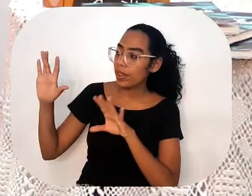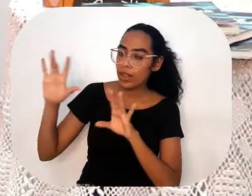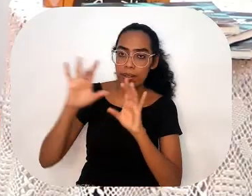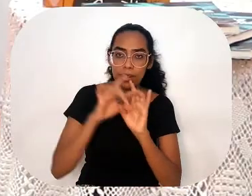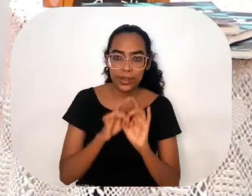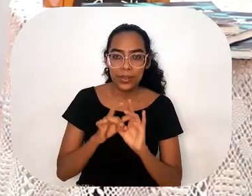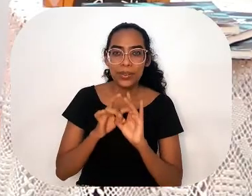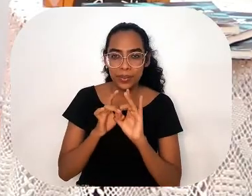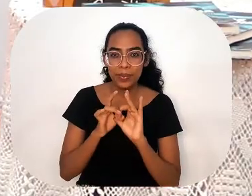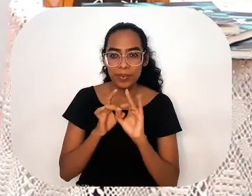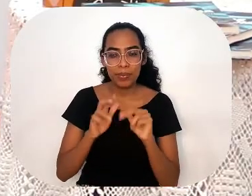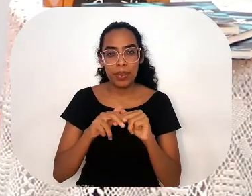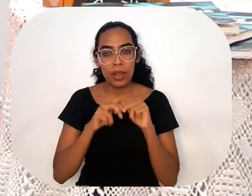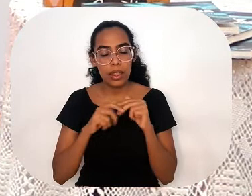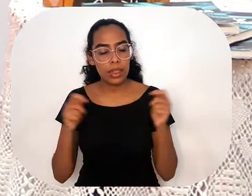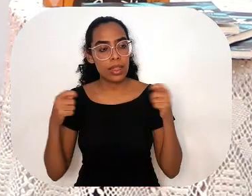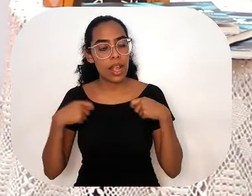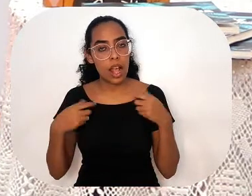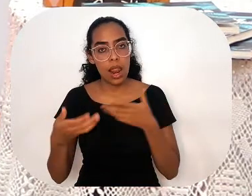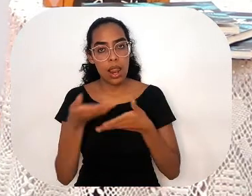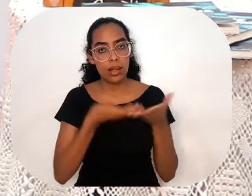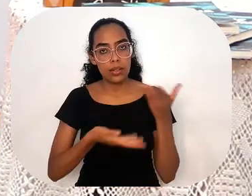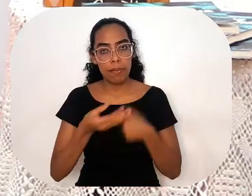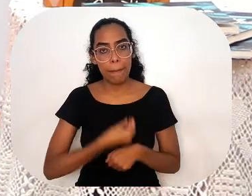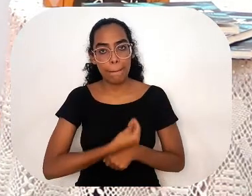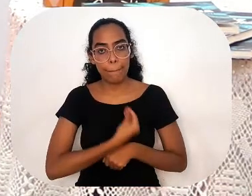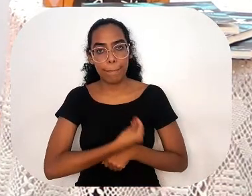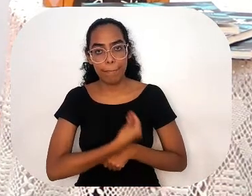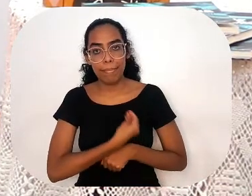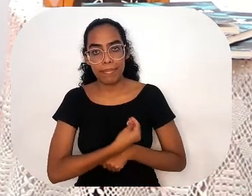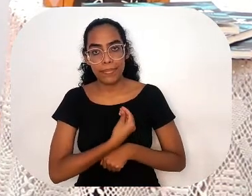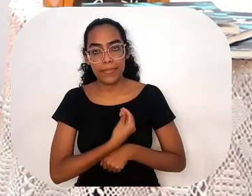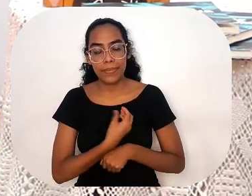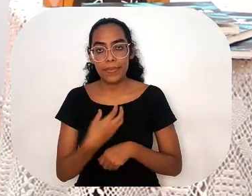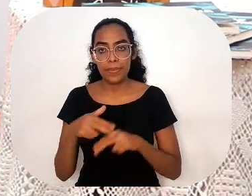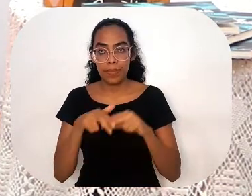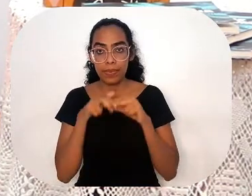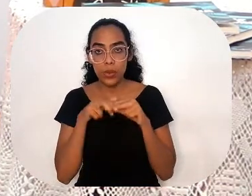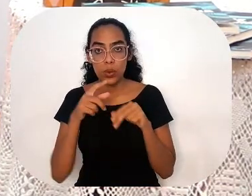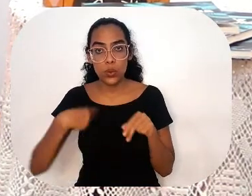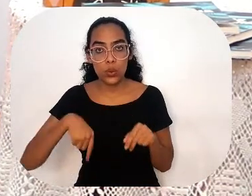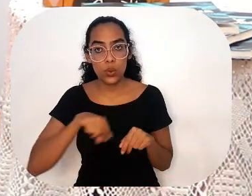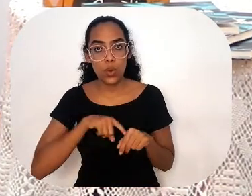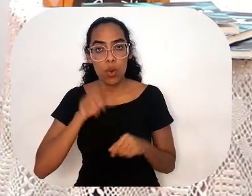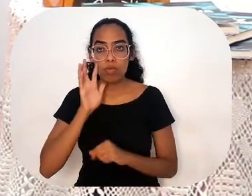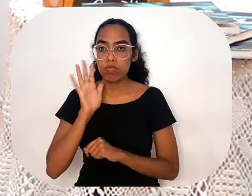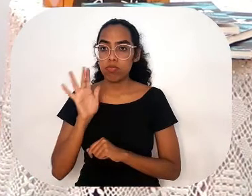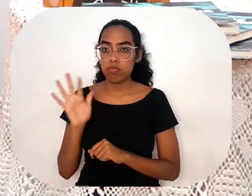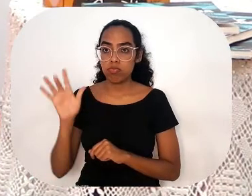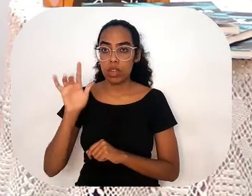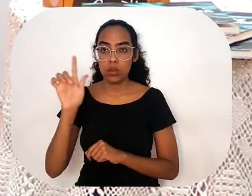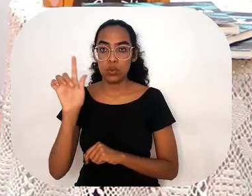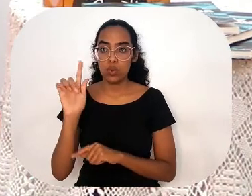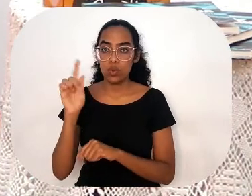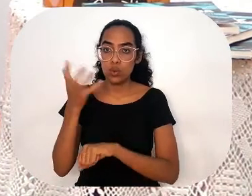de sonho como baixar coloca relacionada à Vida EA obra de Raquel de Queiroz então a gente pode é aí que está